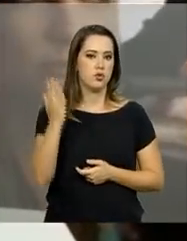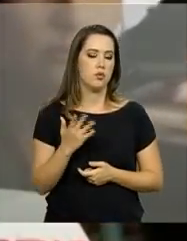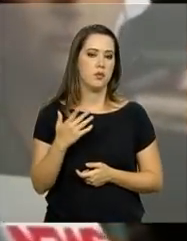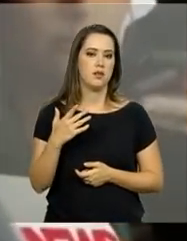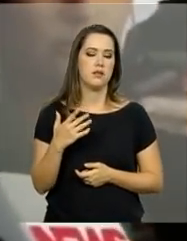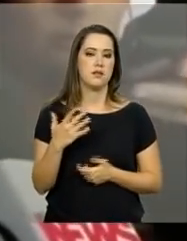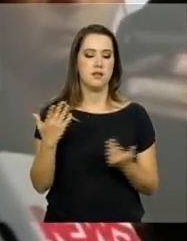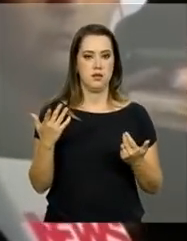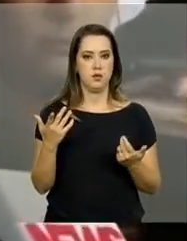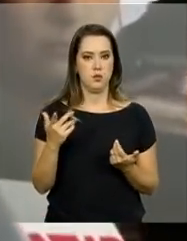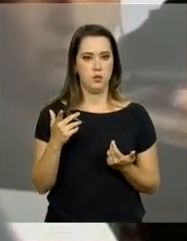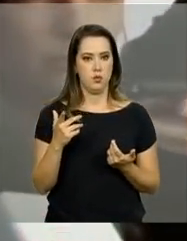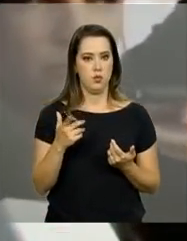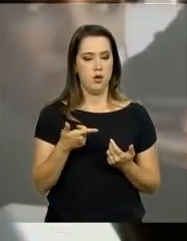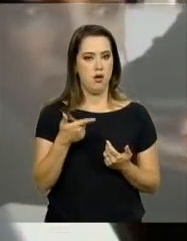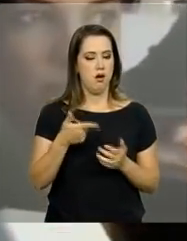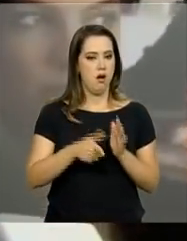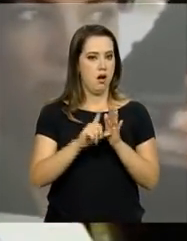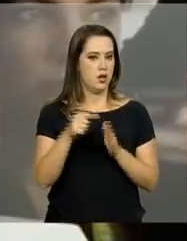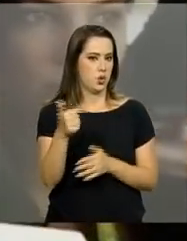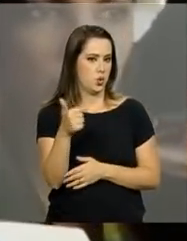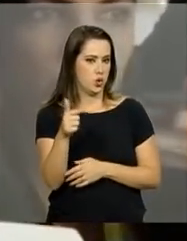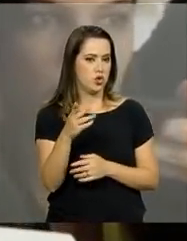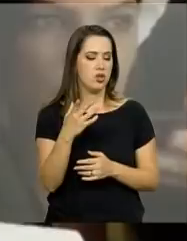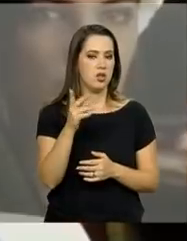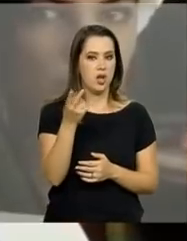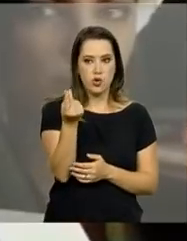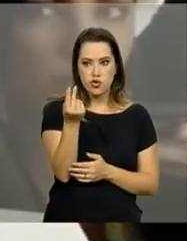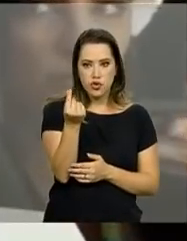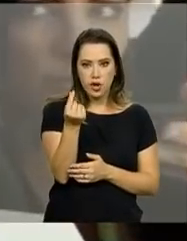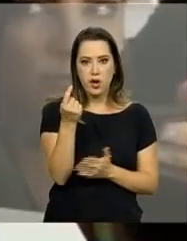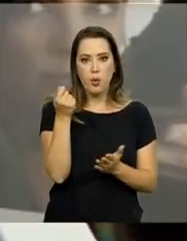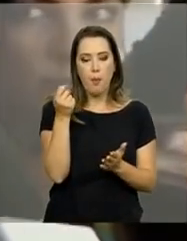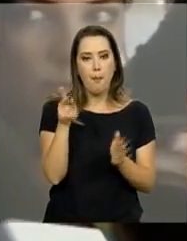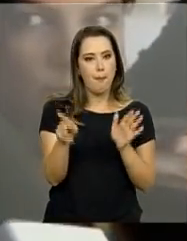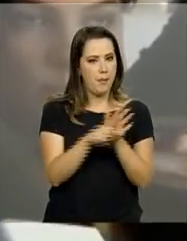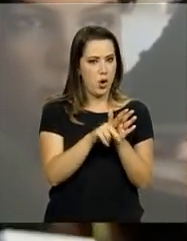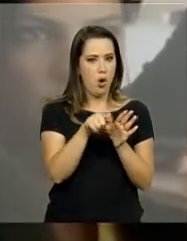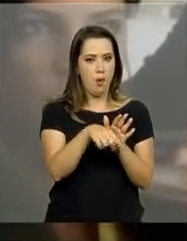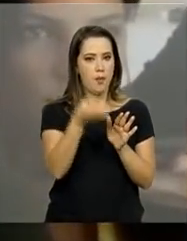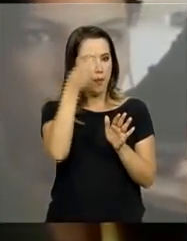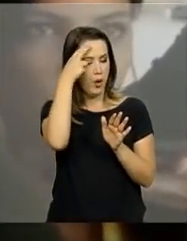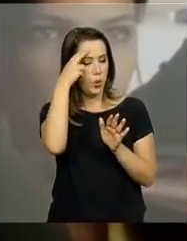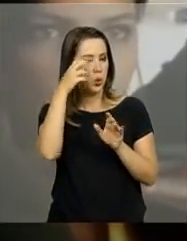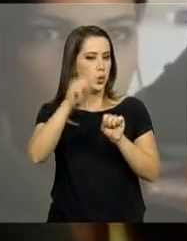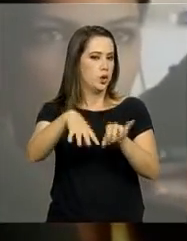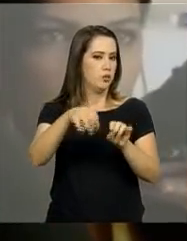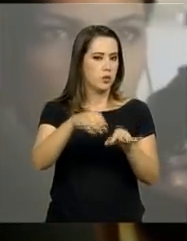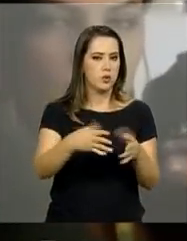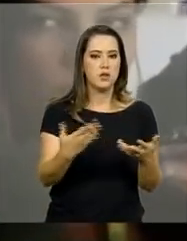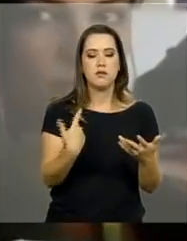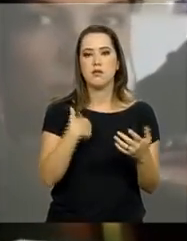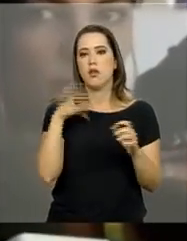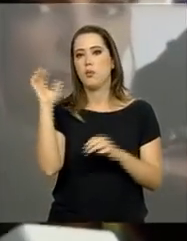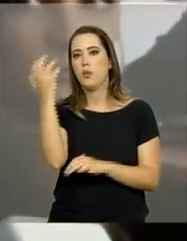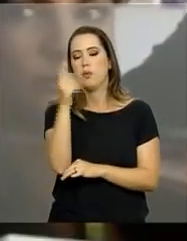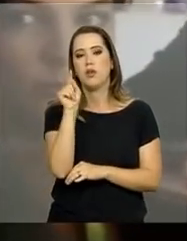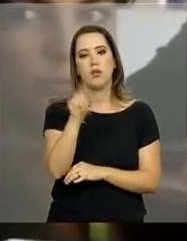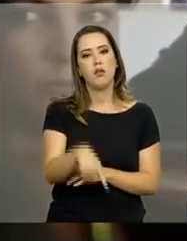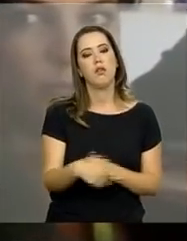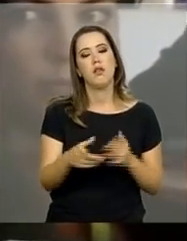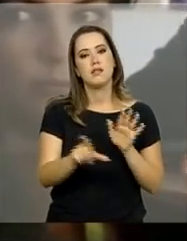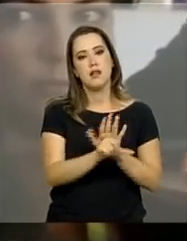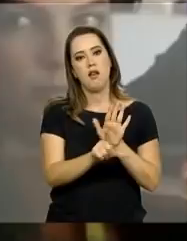nós não tínhamos, de fundos patrimoniais, os endowments, que pode ser para a área da cultura, da educação, do meio ambiente. É esse tipo